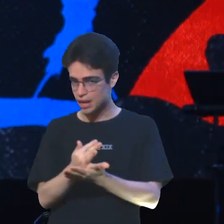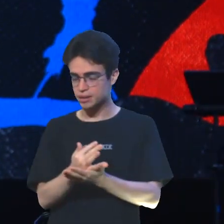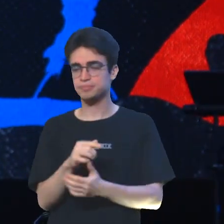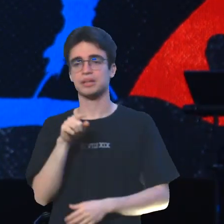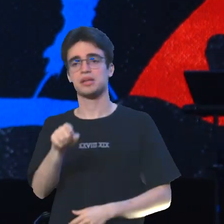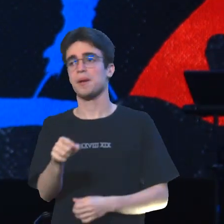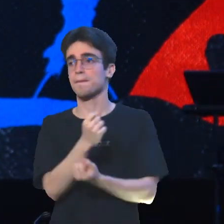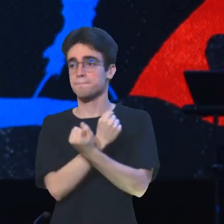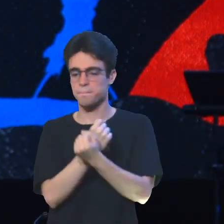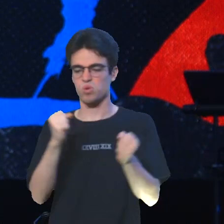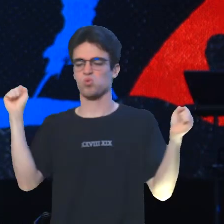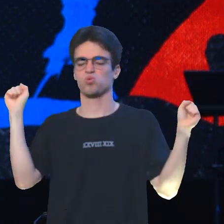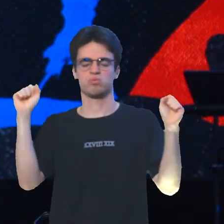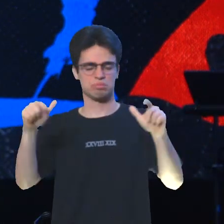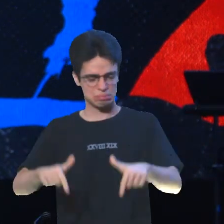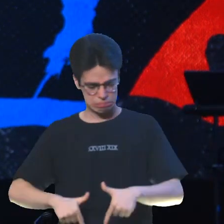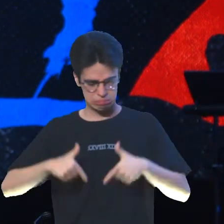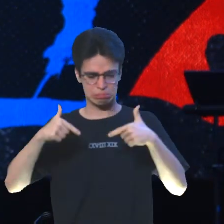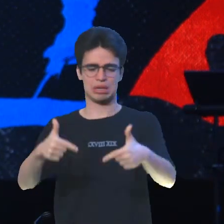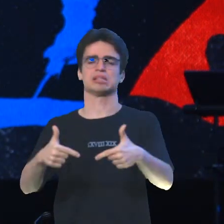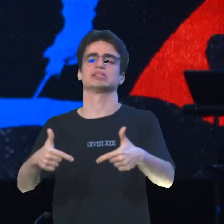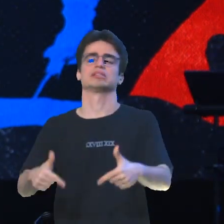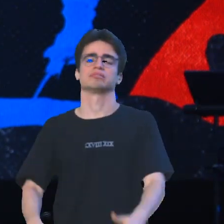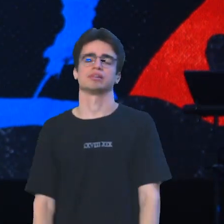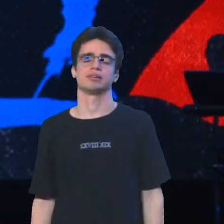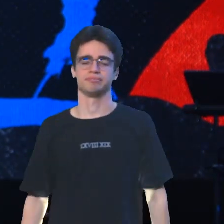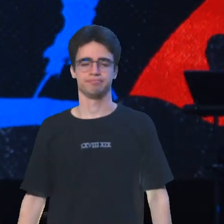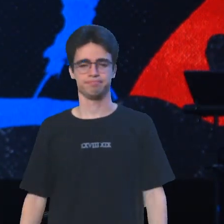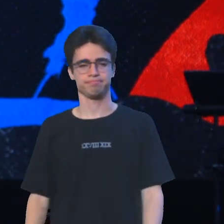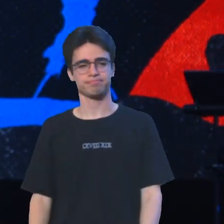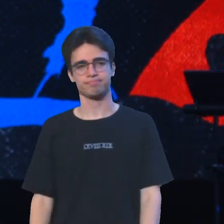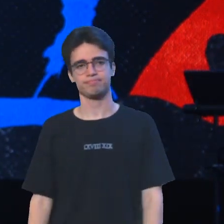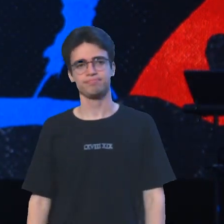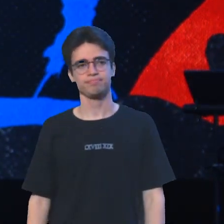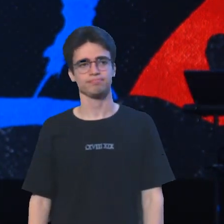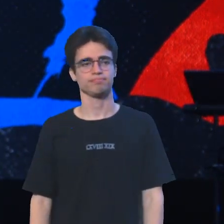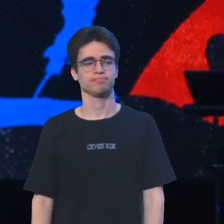enfrentar o impossível.